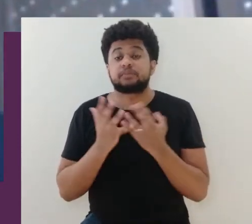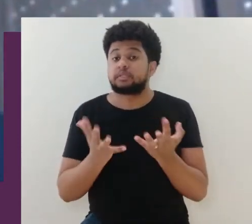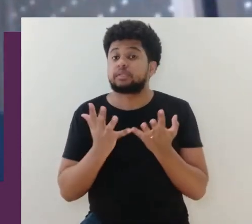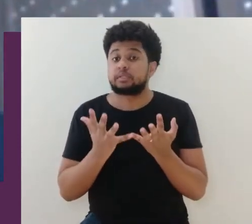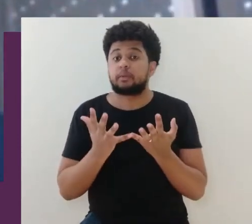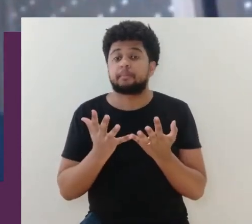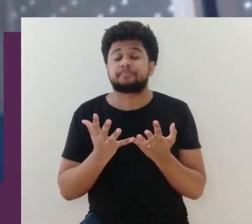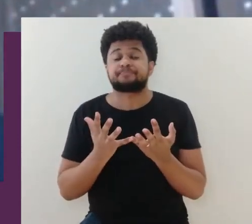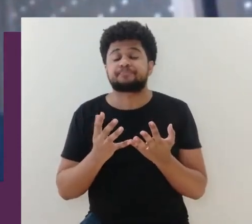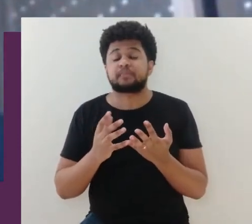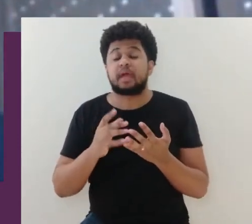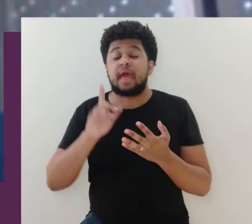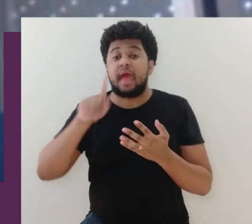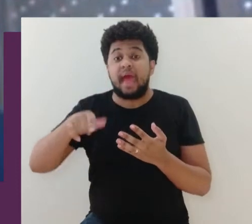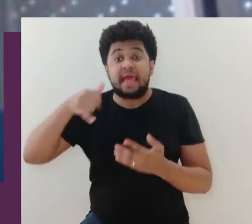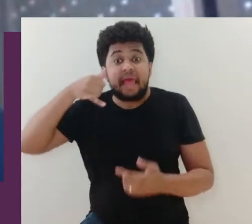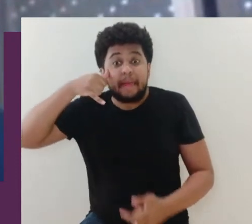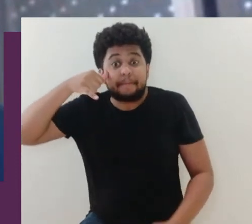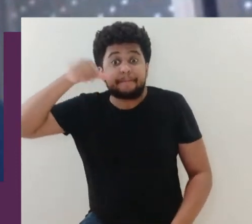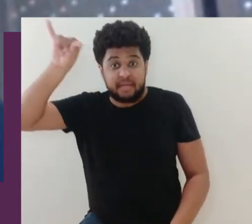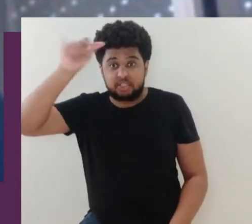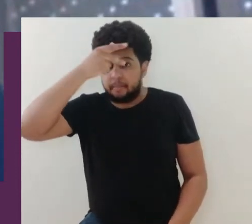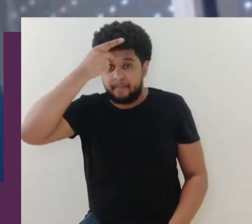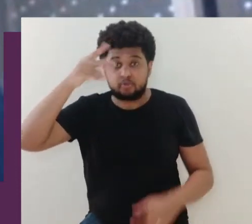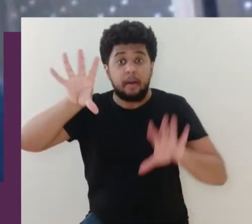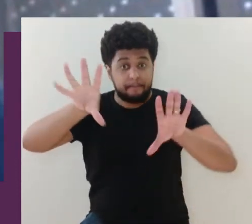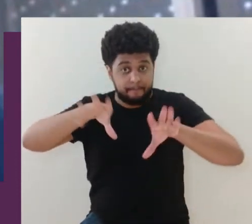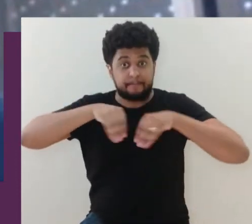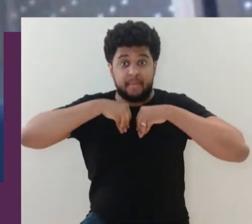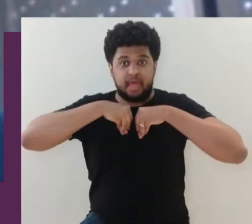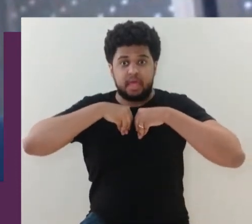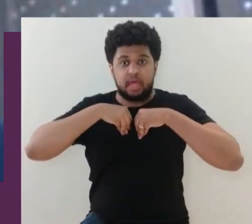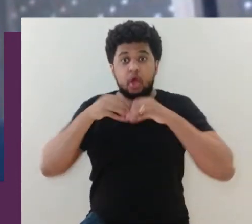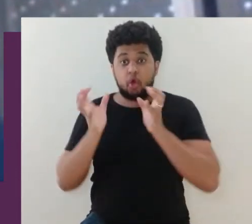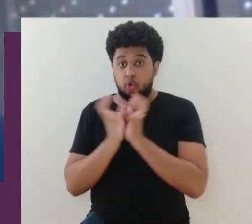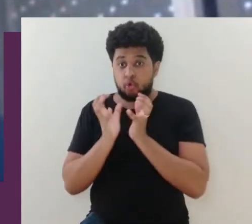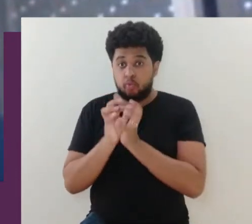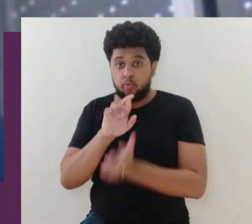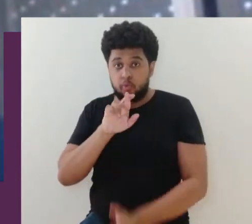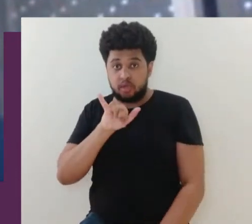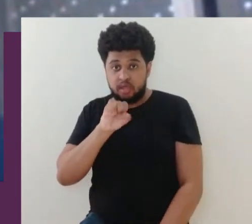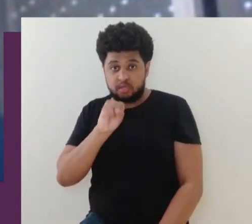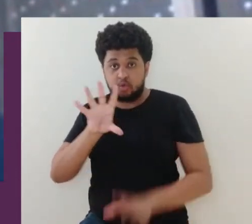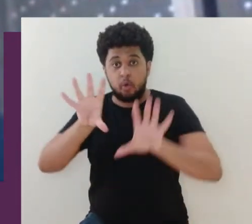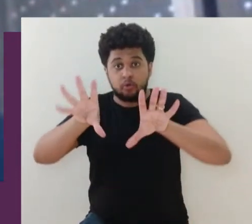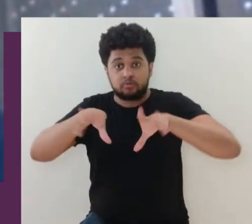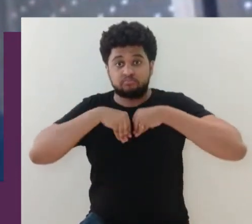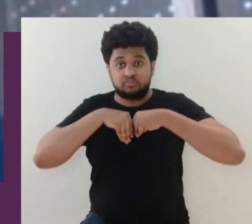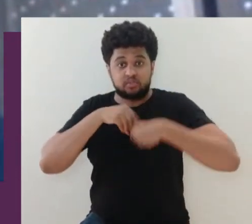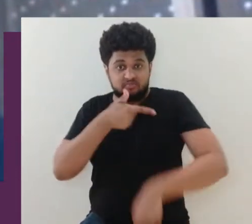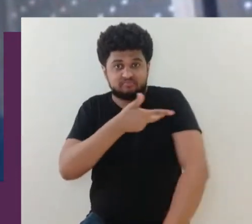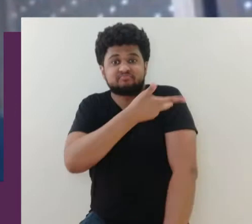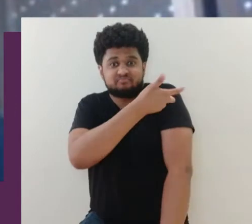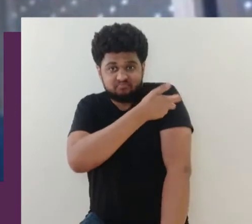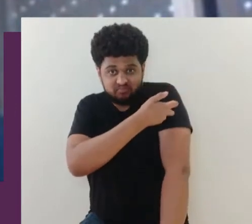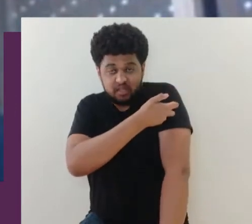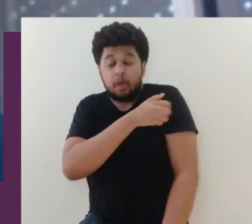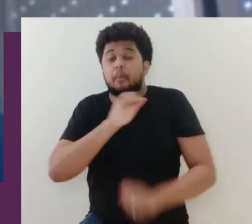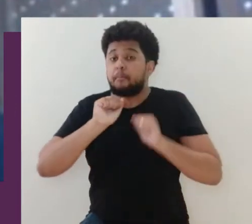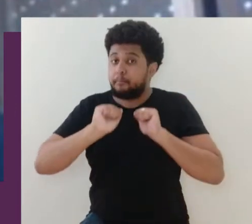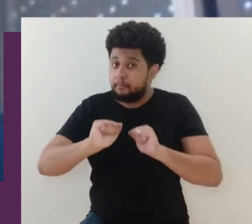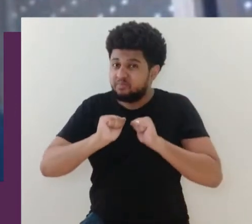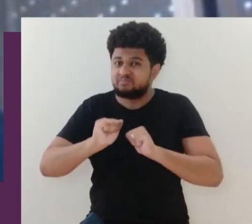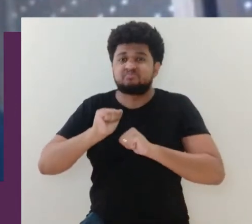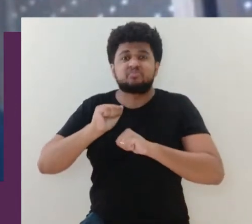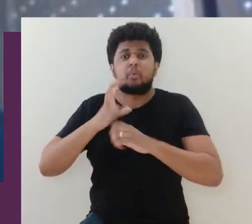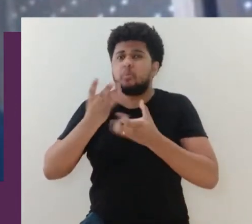Então, a função dela é impedir que as pessoas peguem uma pessoa que é de grupo de risco, que se ela pegar e não tiver vacinada, a tendência